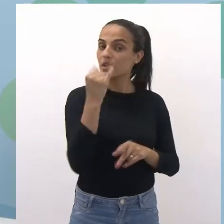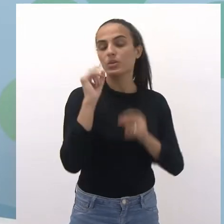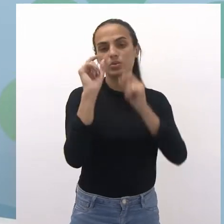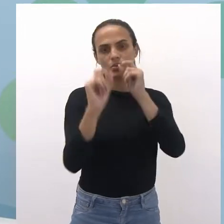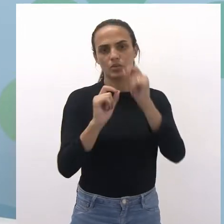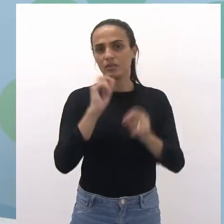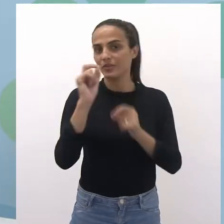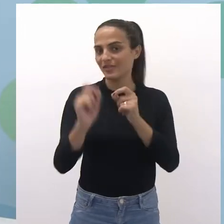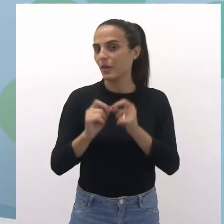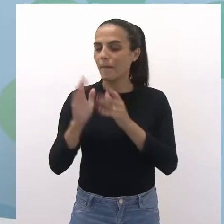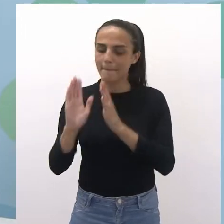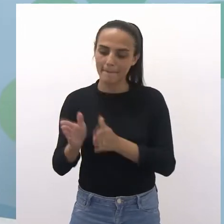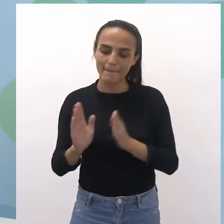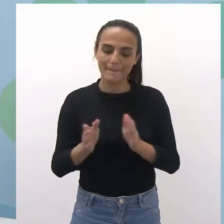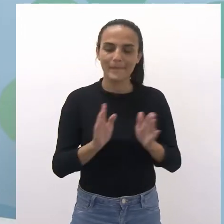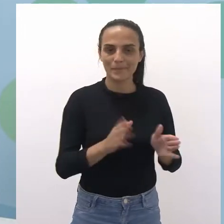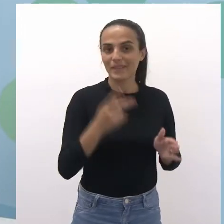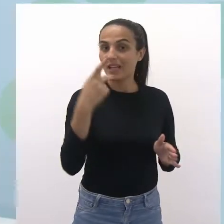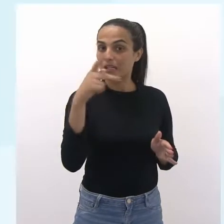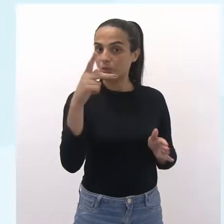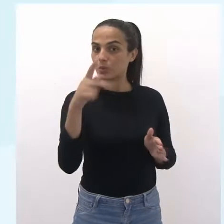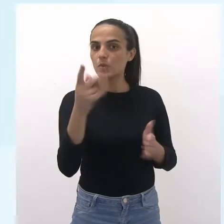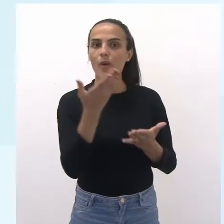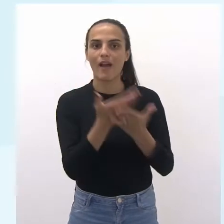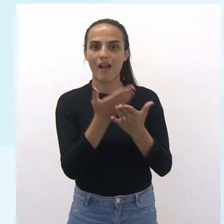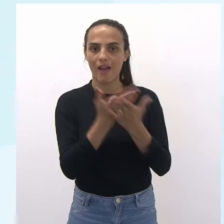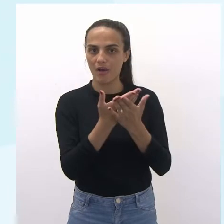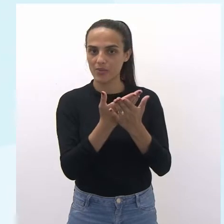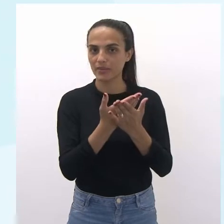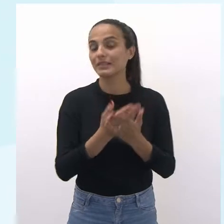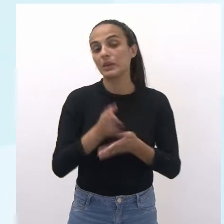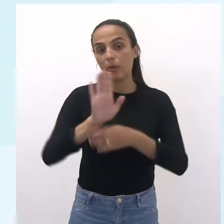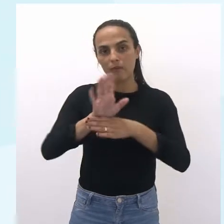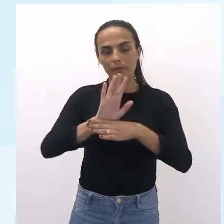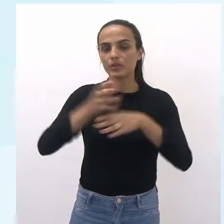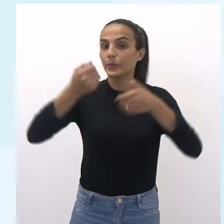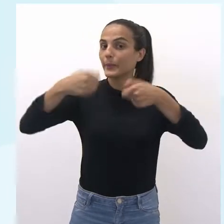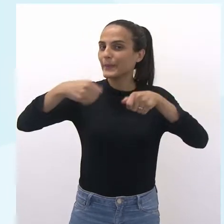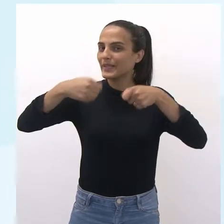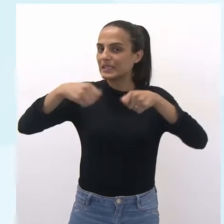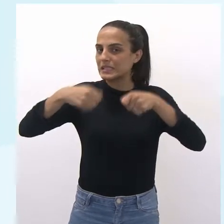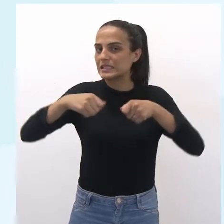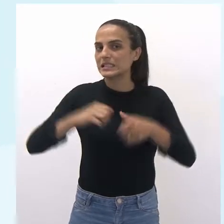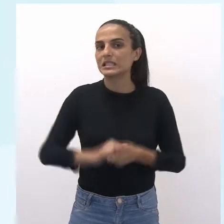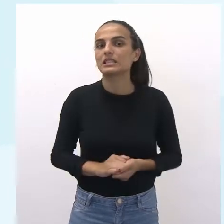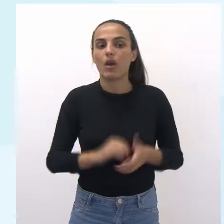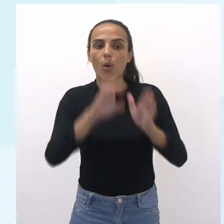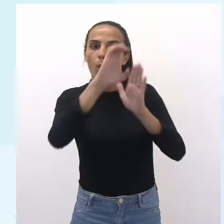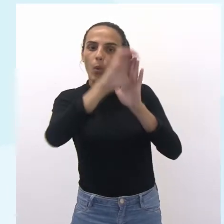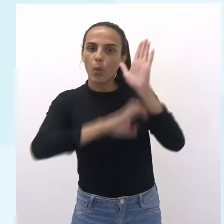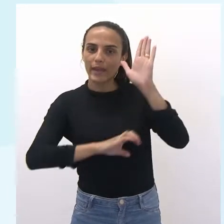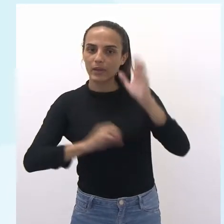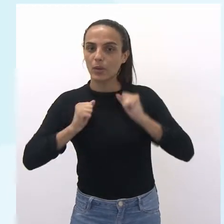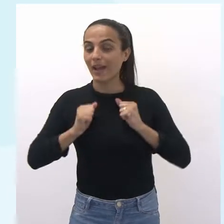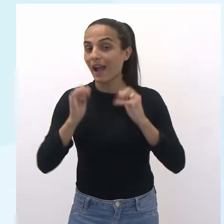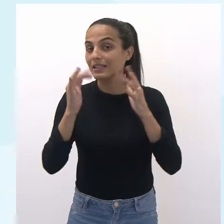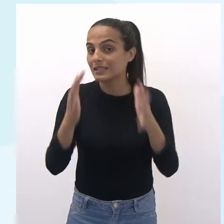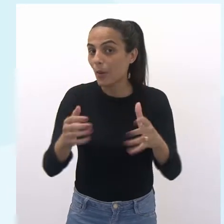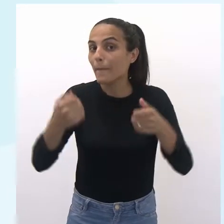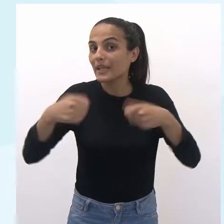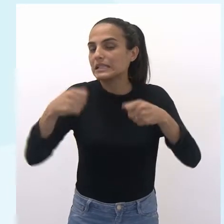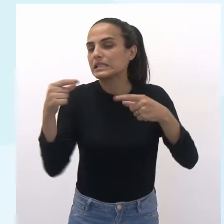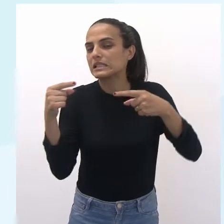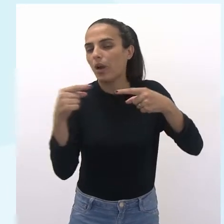no planejamento da sua aula. E esse vídeo precisa estar consonante com o currículo em ação. Ele precisa